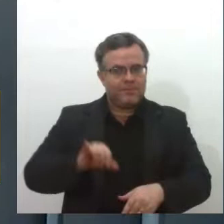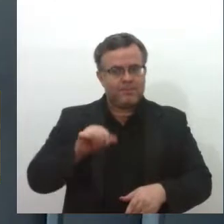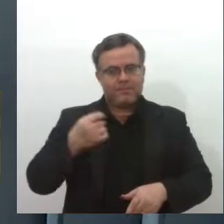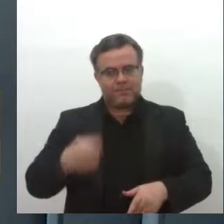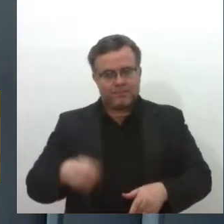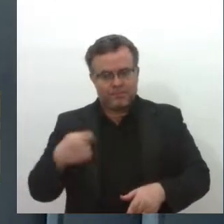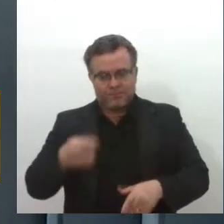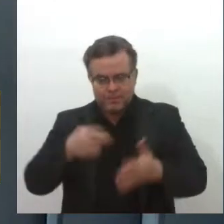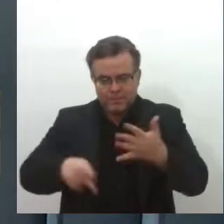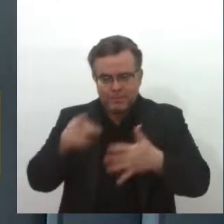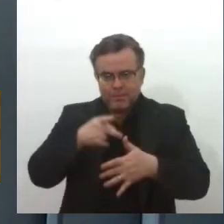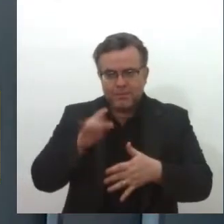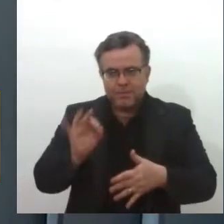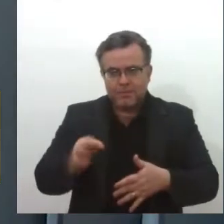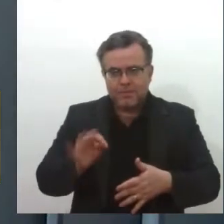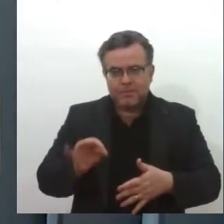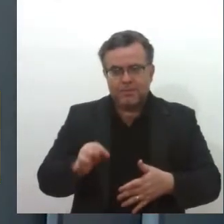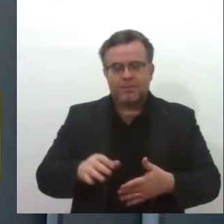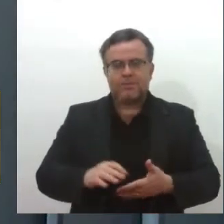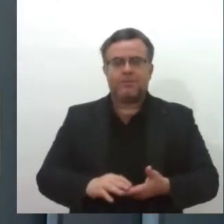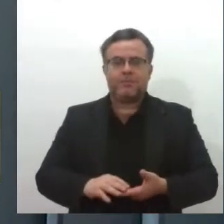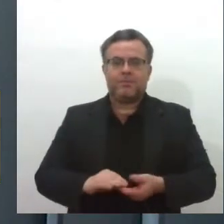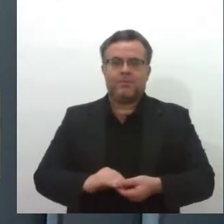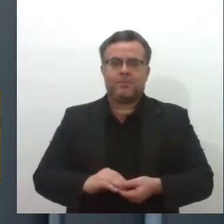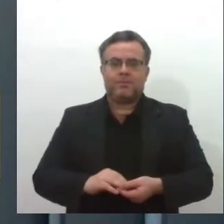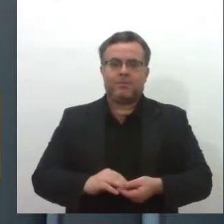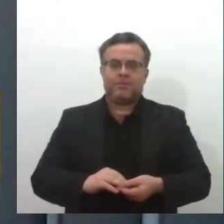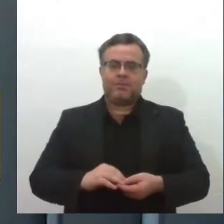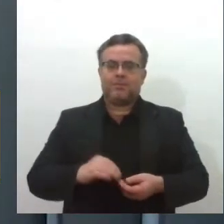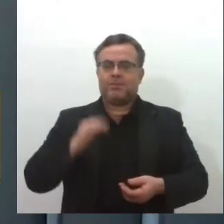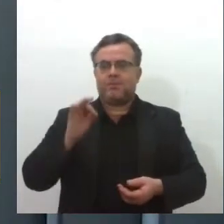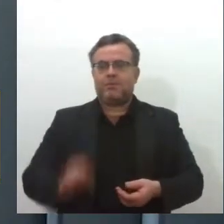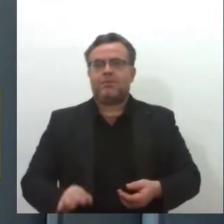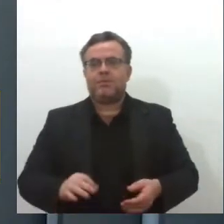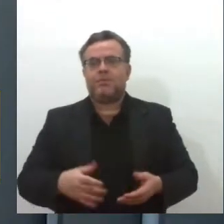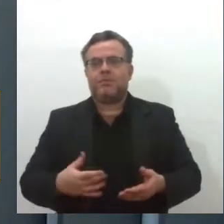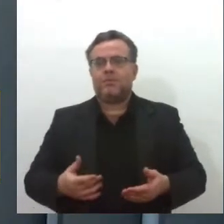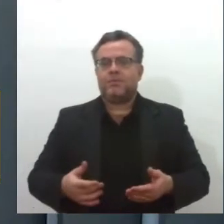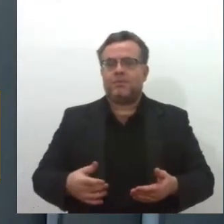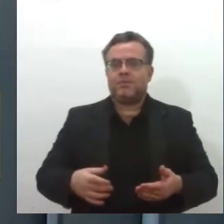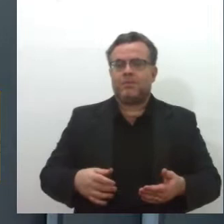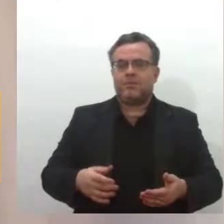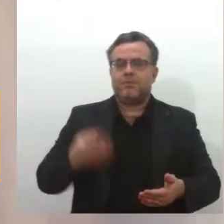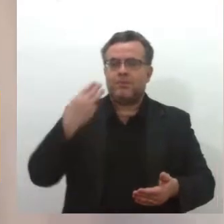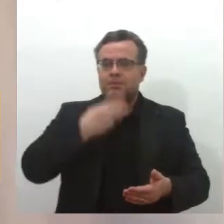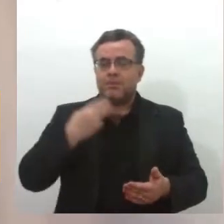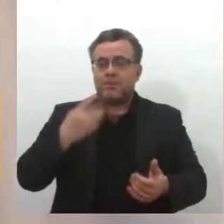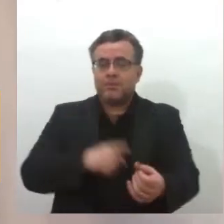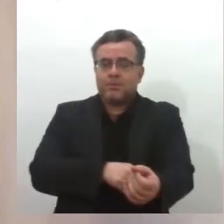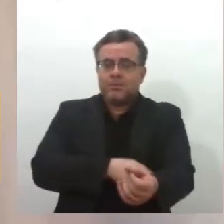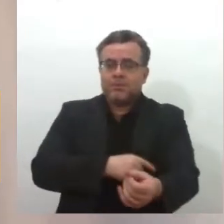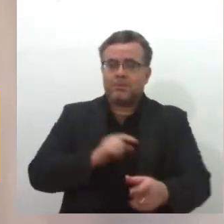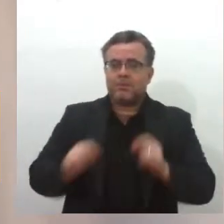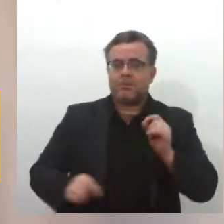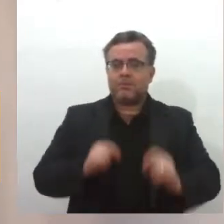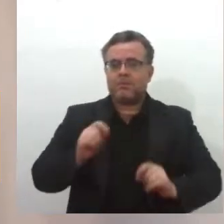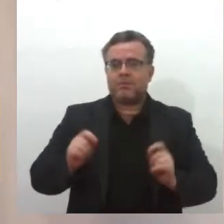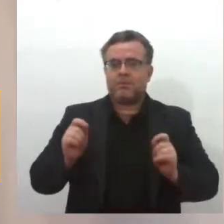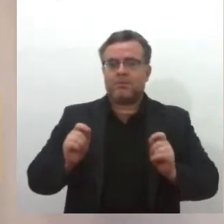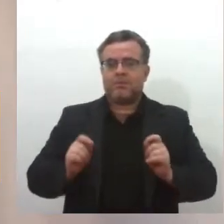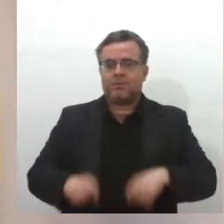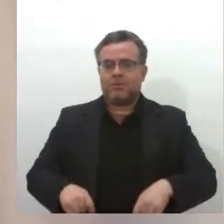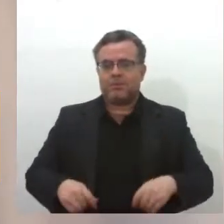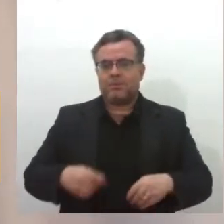ser prioritário para as pessoas com diabetes? Com certeza, né? A diabetes hoje faz parte das doenças que mais